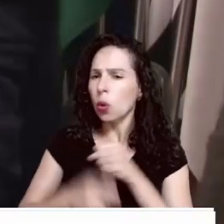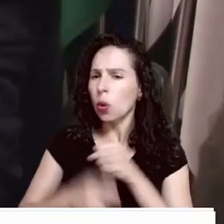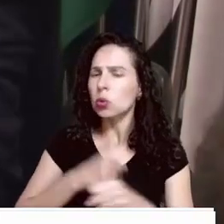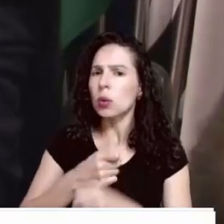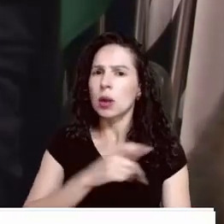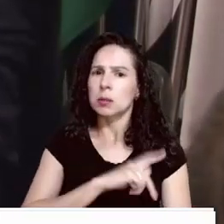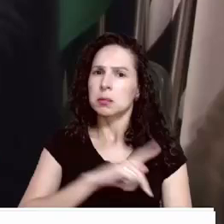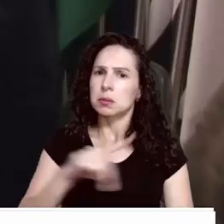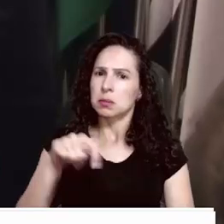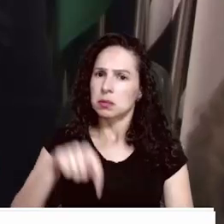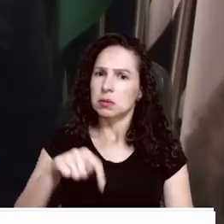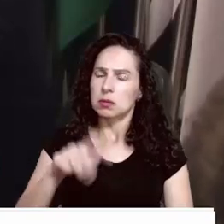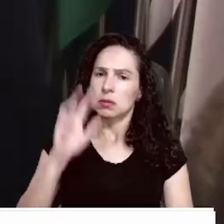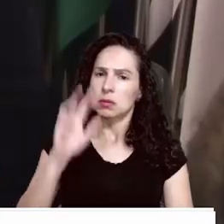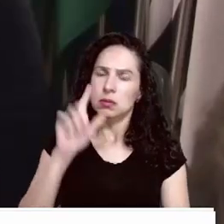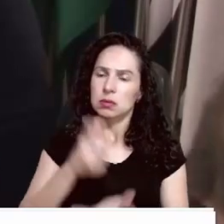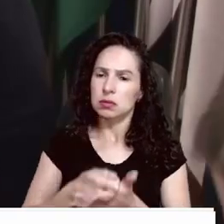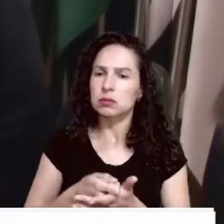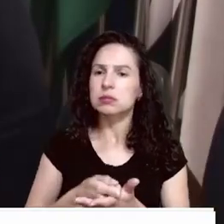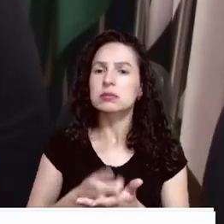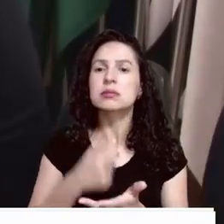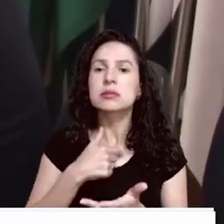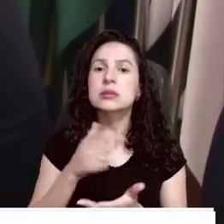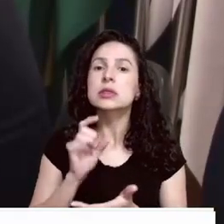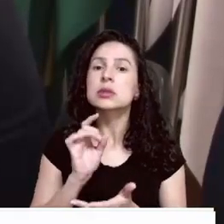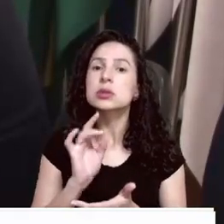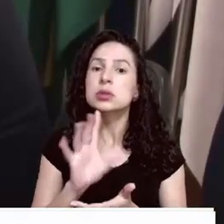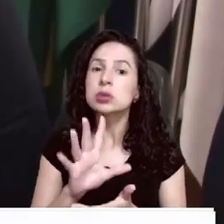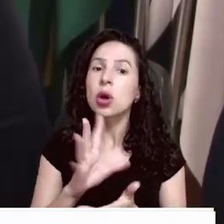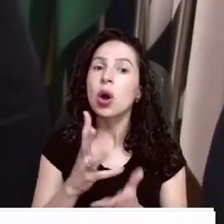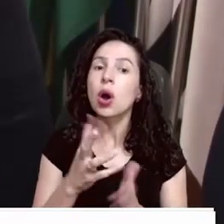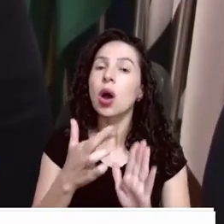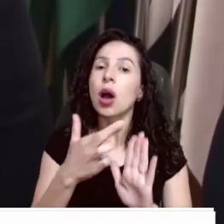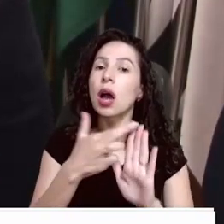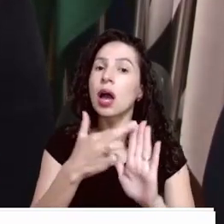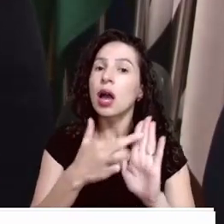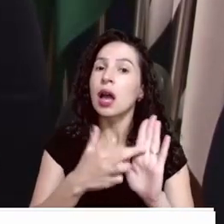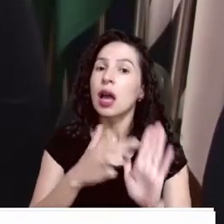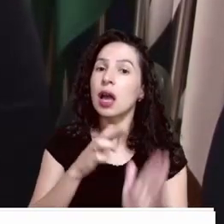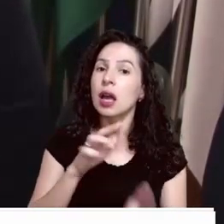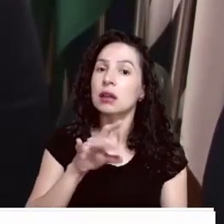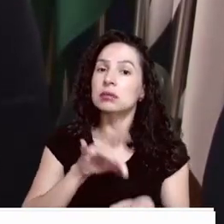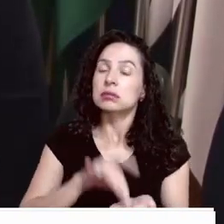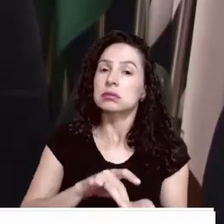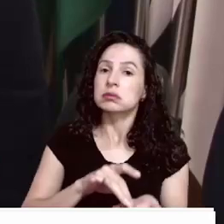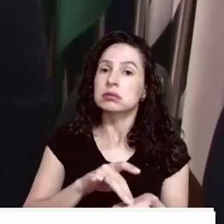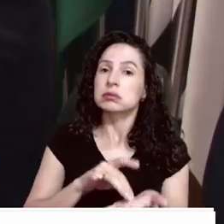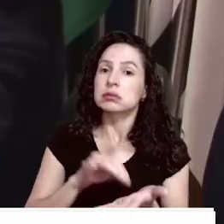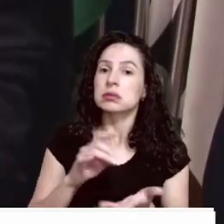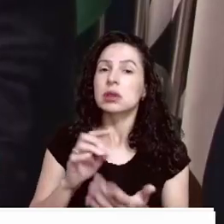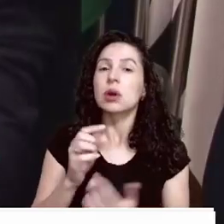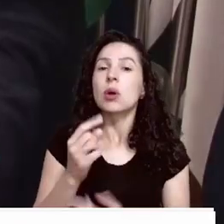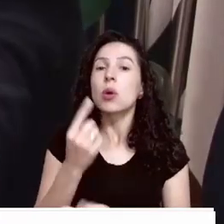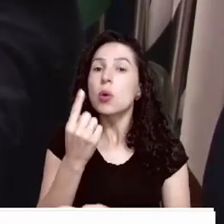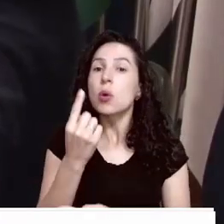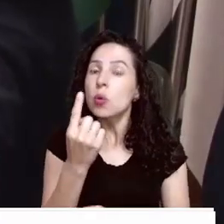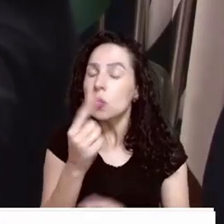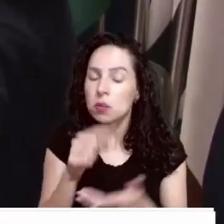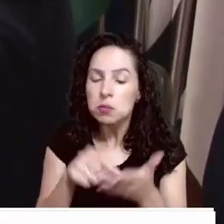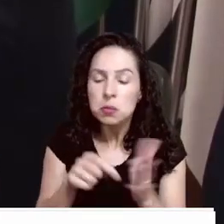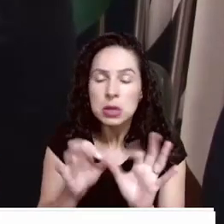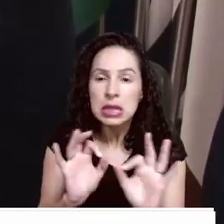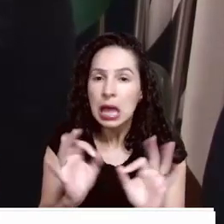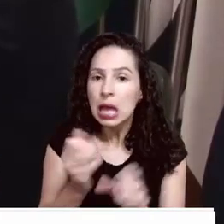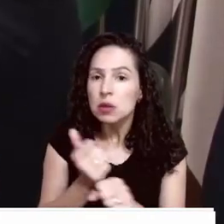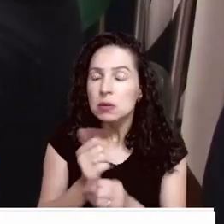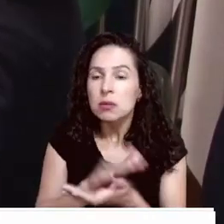aqui. Eu apenas regulamentei a situação. Não está tirando uma vírgula uma vírgula